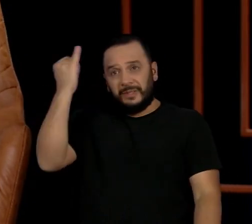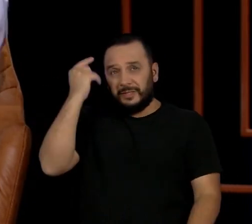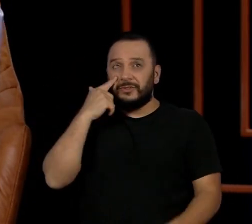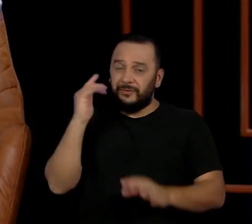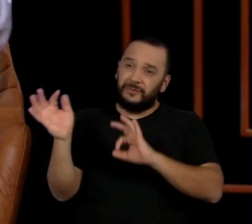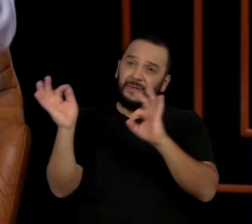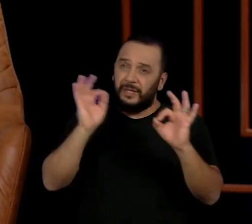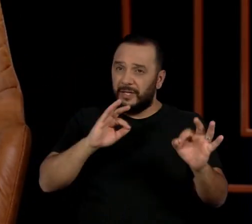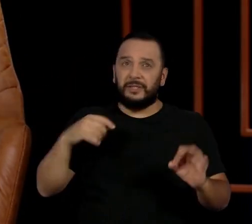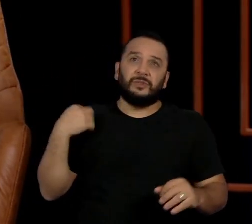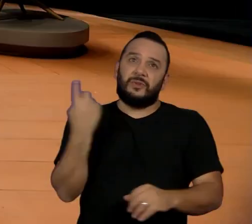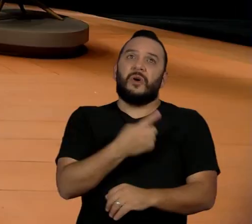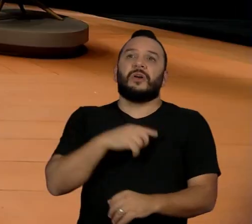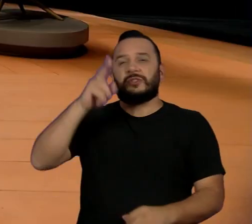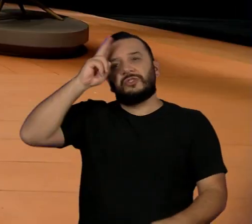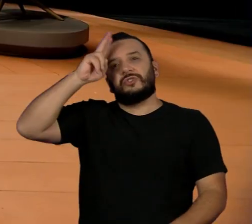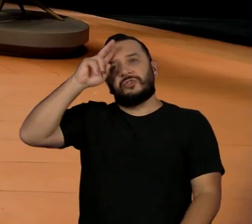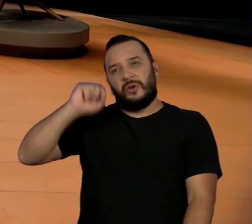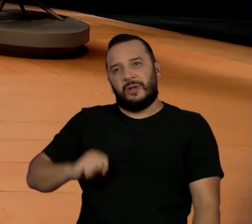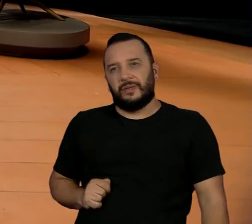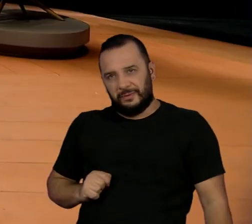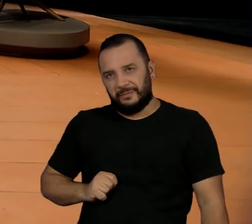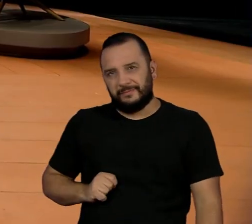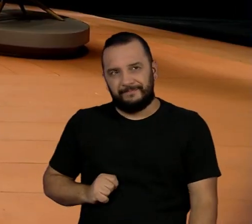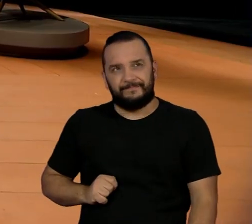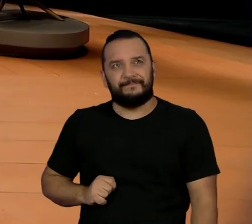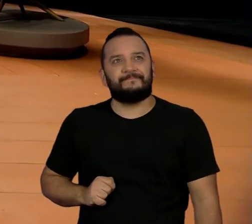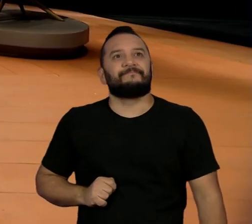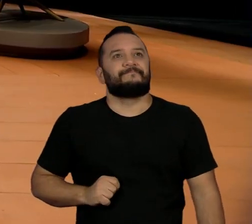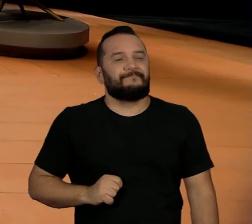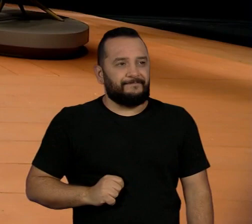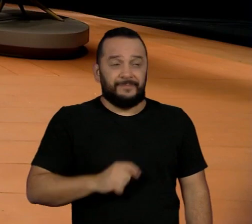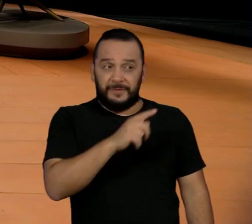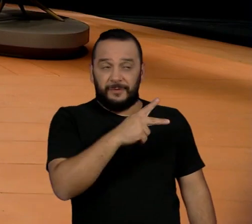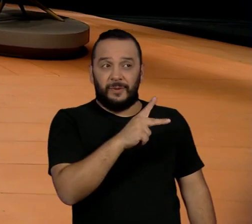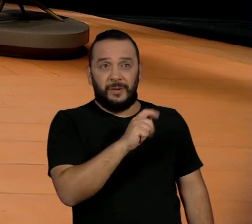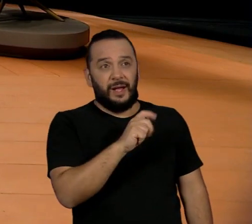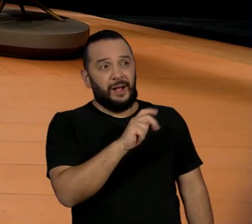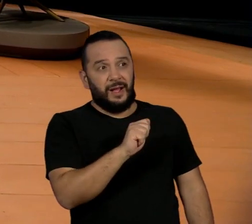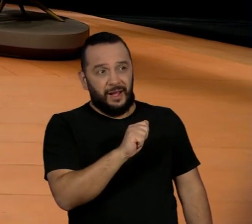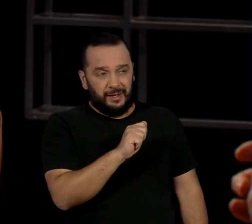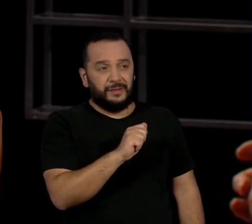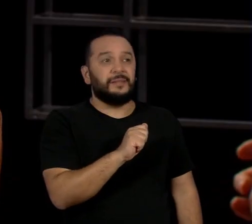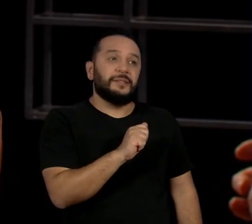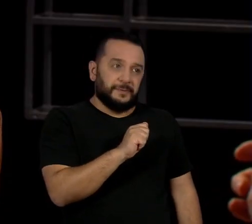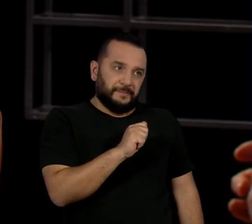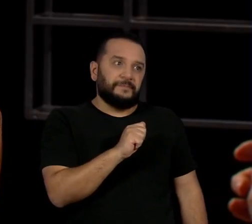porque a nossa história é a gente na tela. Perfeito. Você citou o Cacá Diegues.